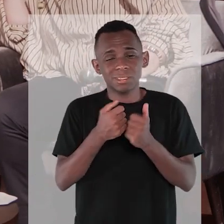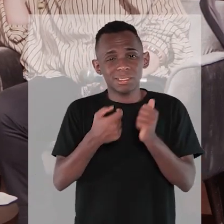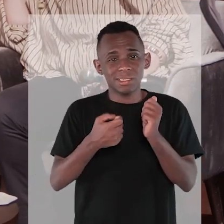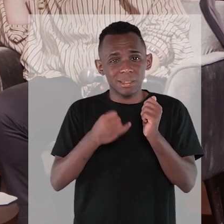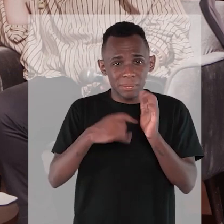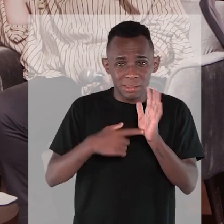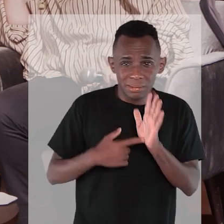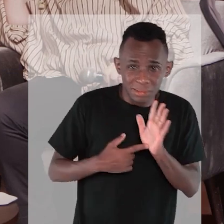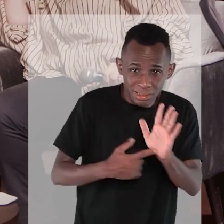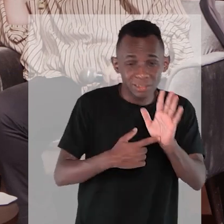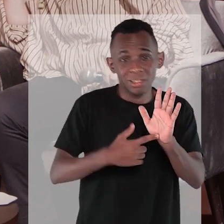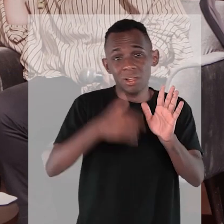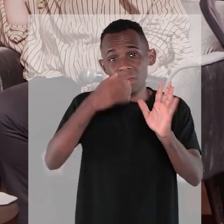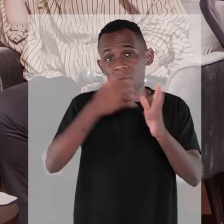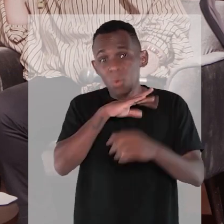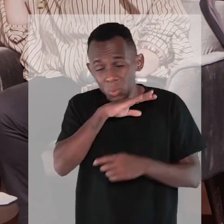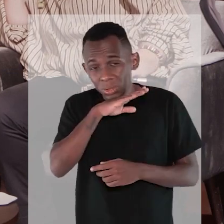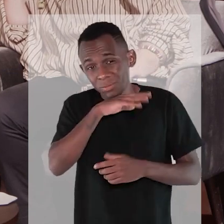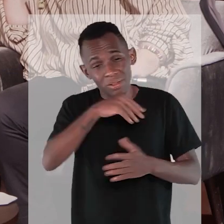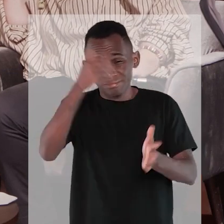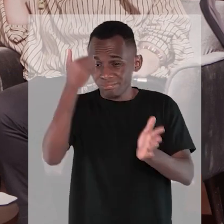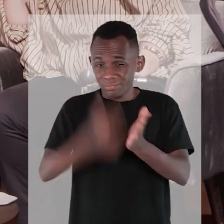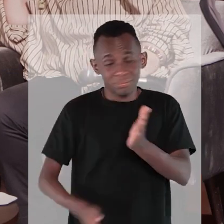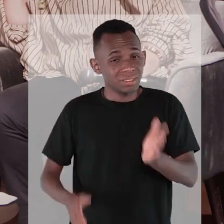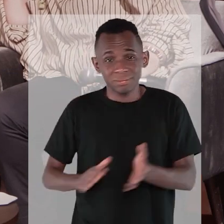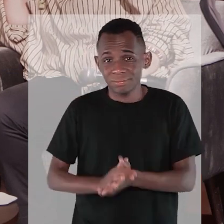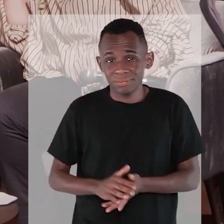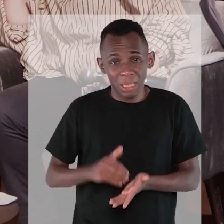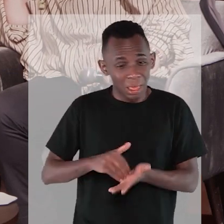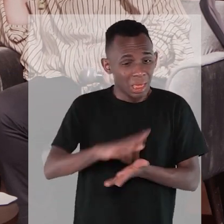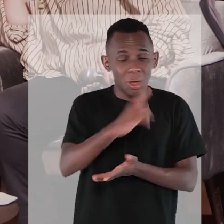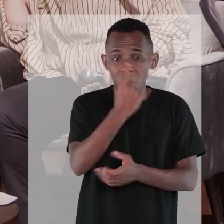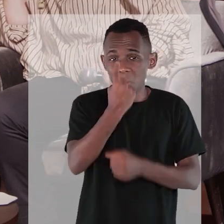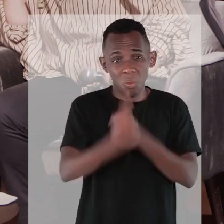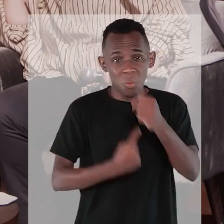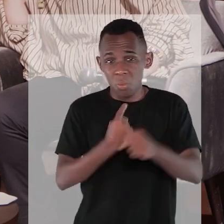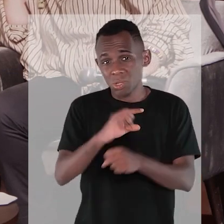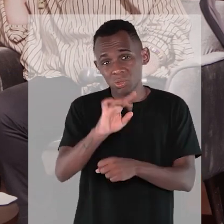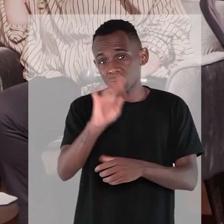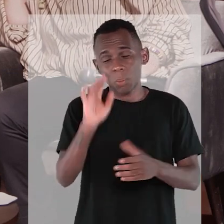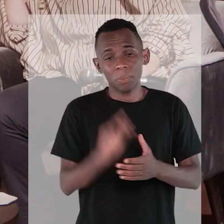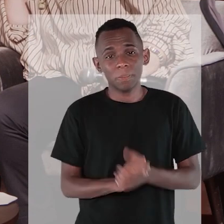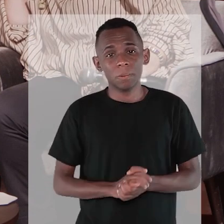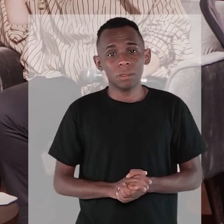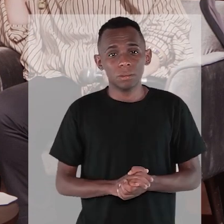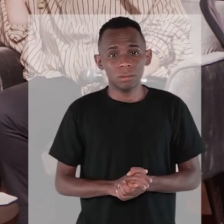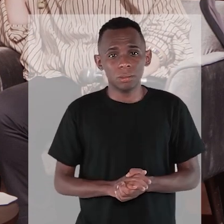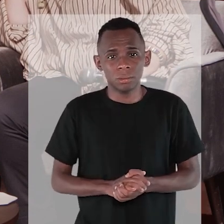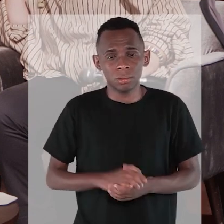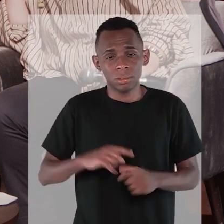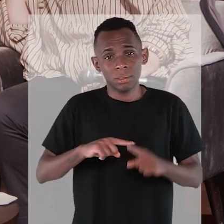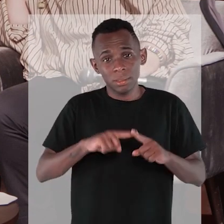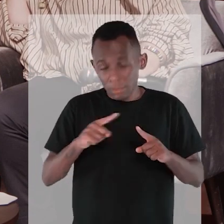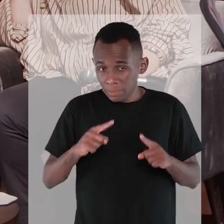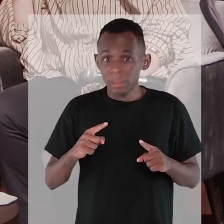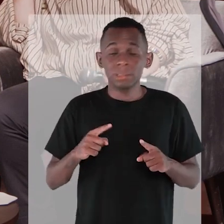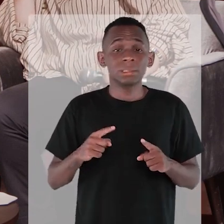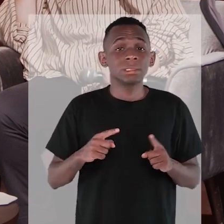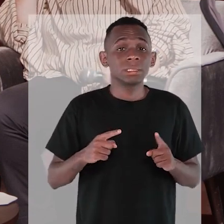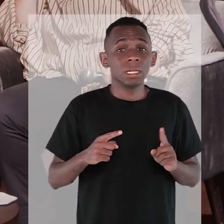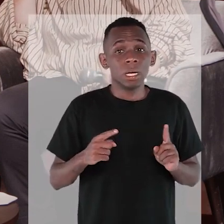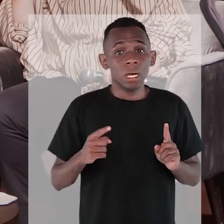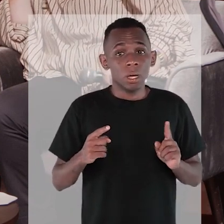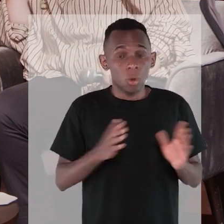E está liquidado. Bom, mas nós estamos diante de uma história recente em que um